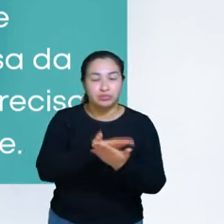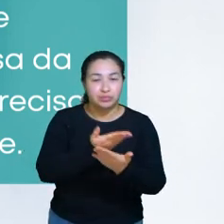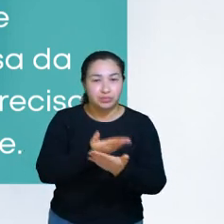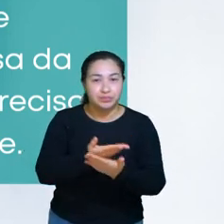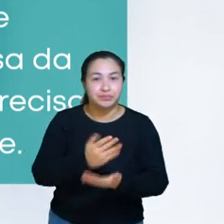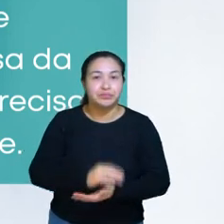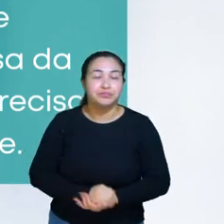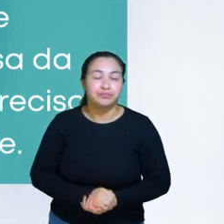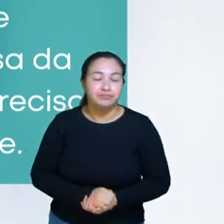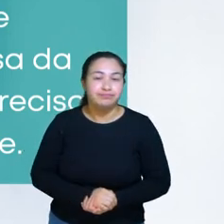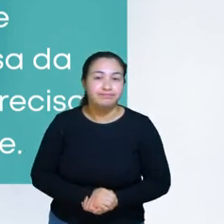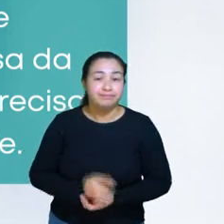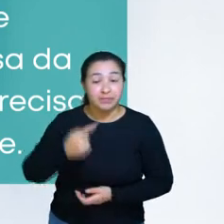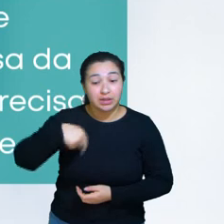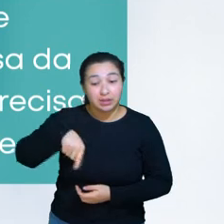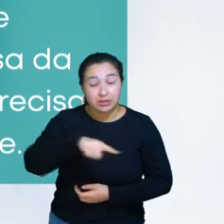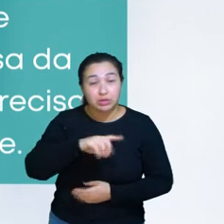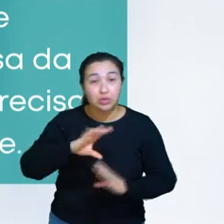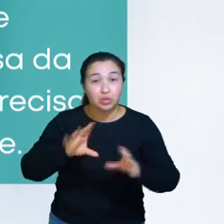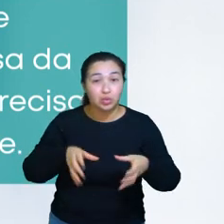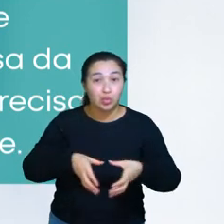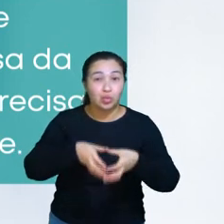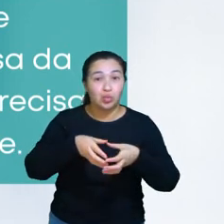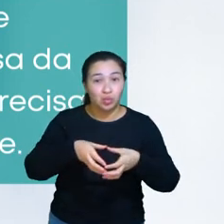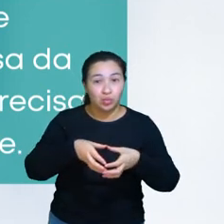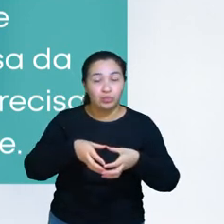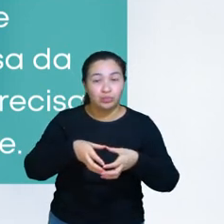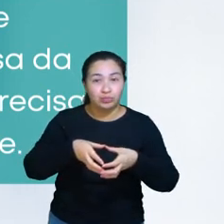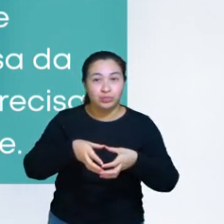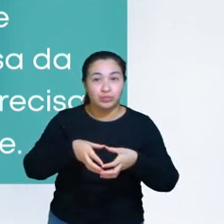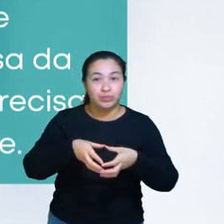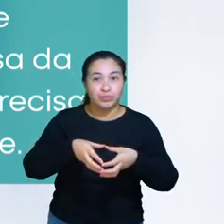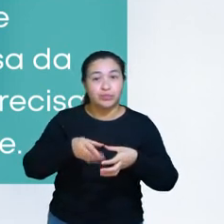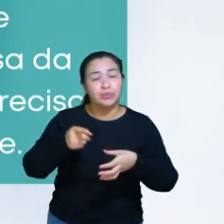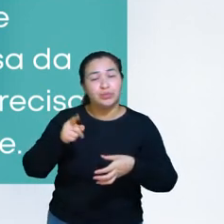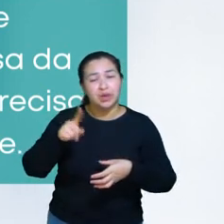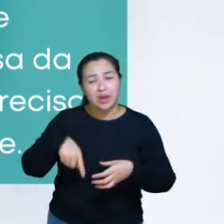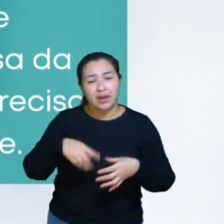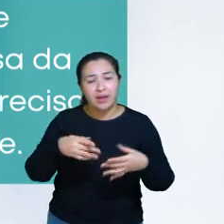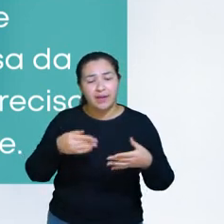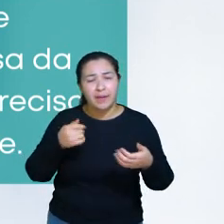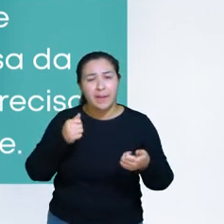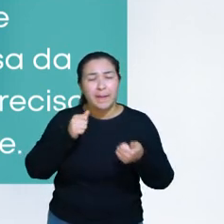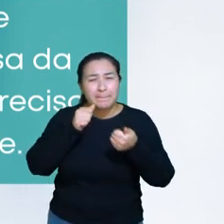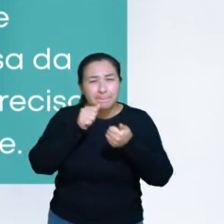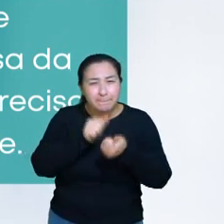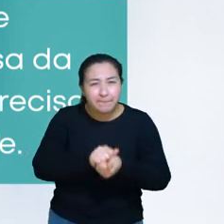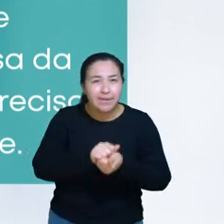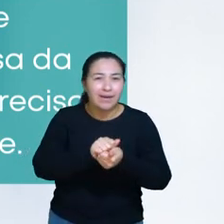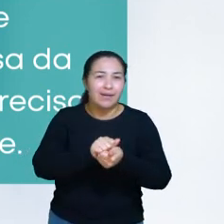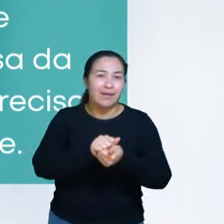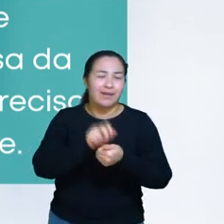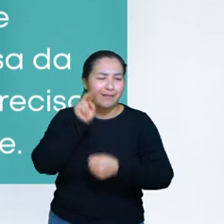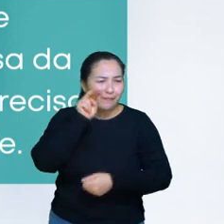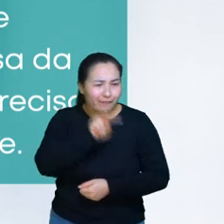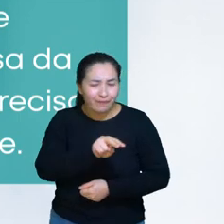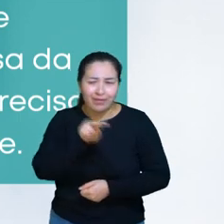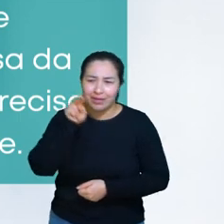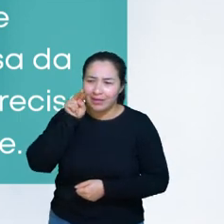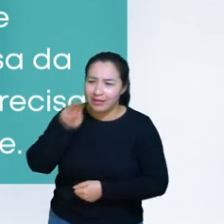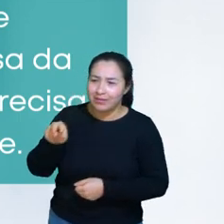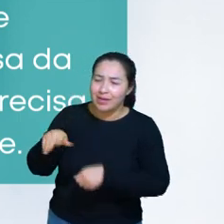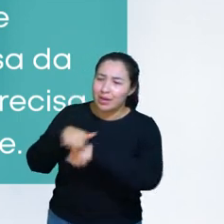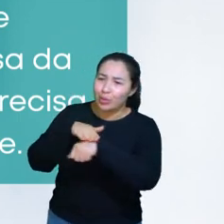nós como instituição Comunitária temos a Car erística né estamos muito próximos então nós fizemos uma escuta muito